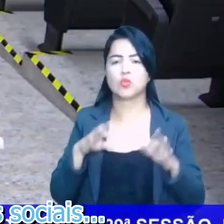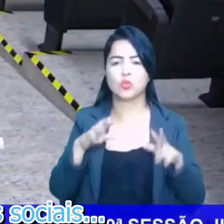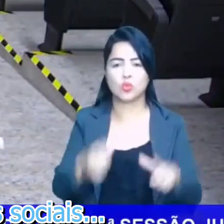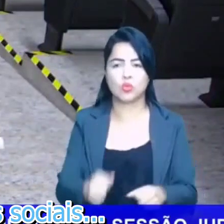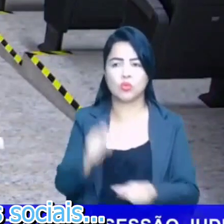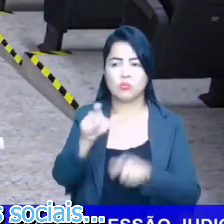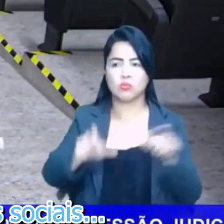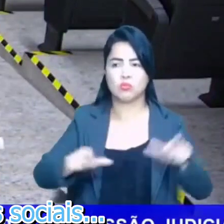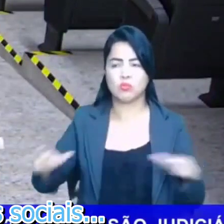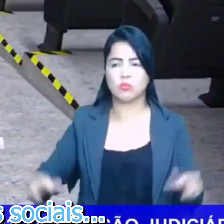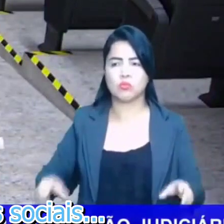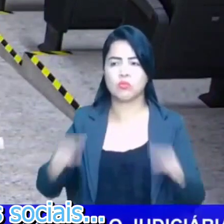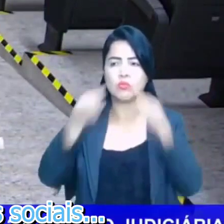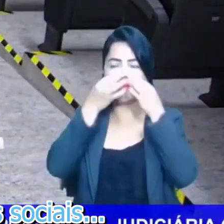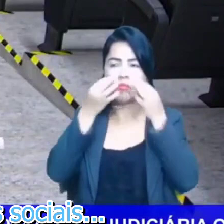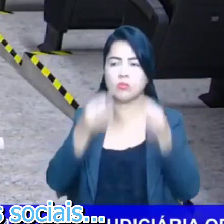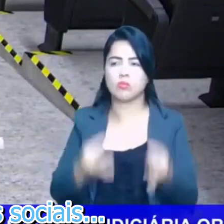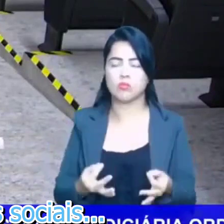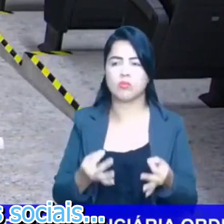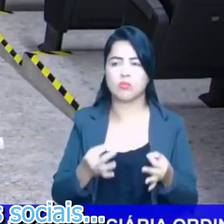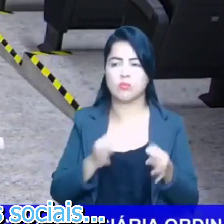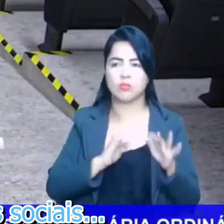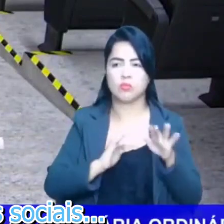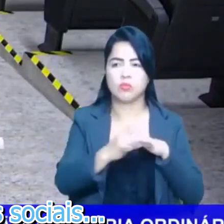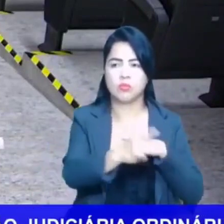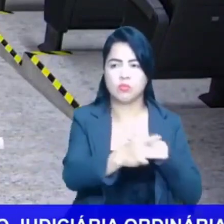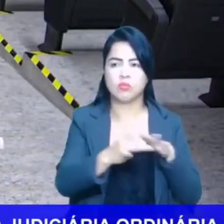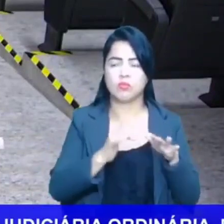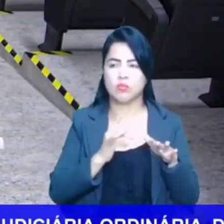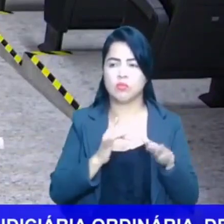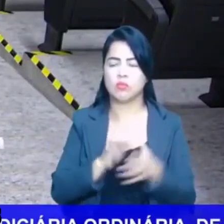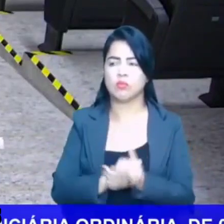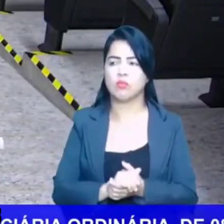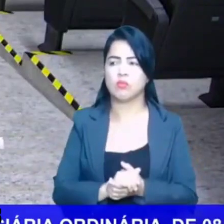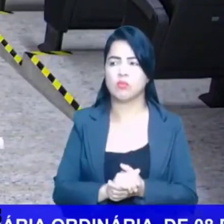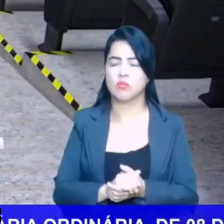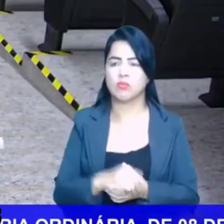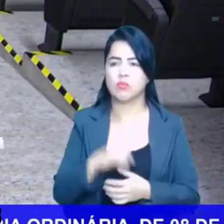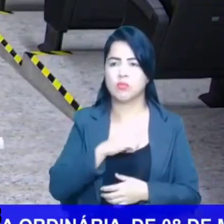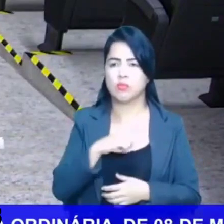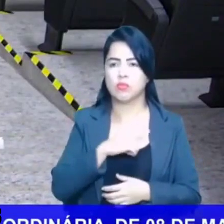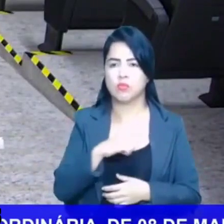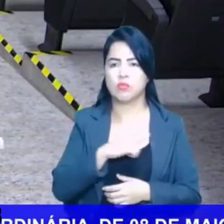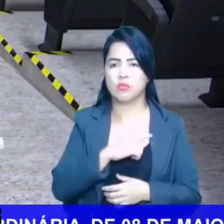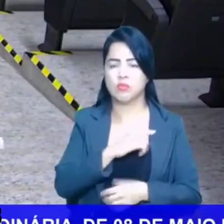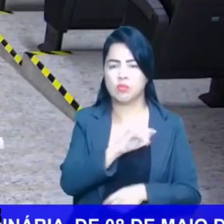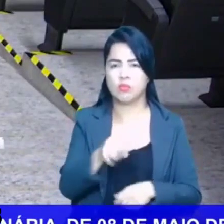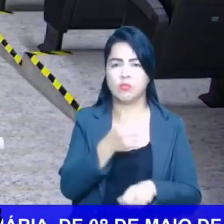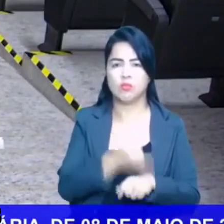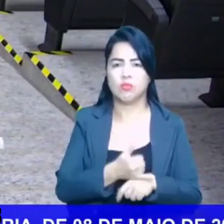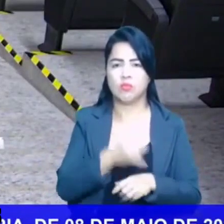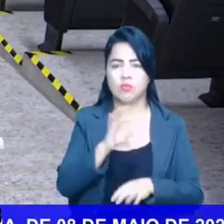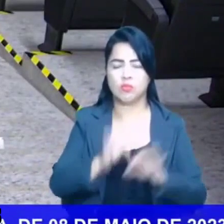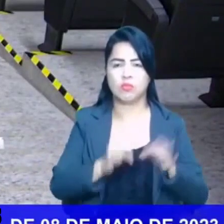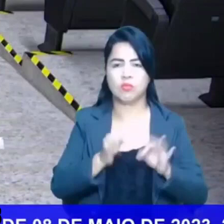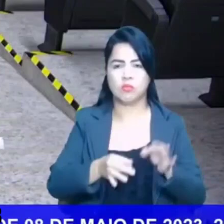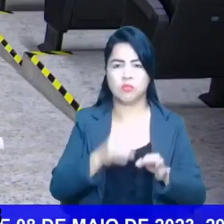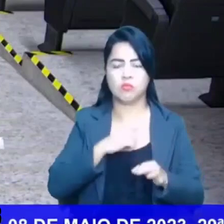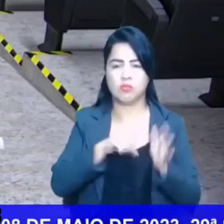Aqui presente, que nos acompanham pelas redes sociais. Trata-se de ação de investigação judicial